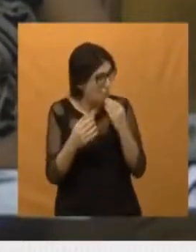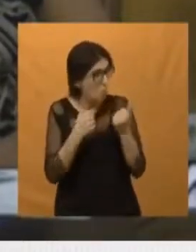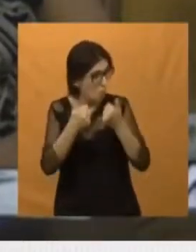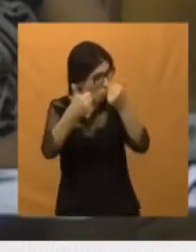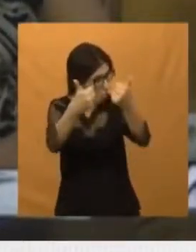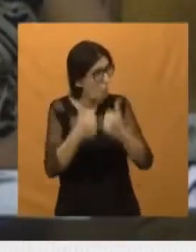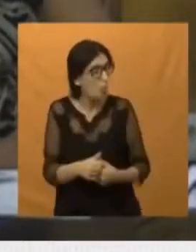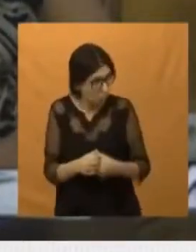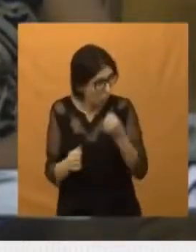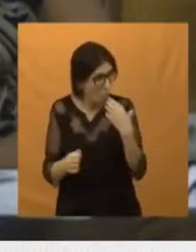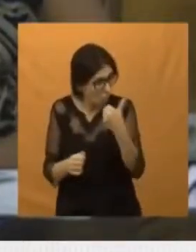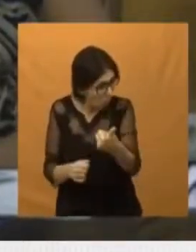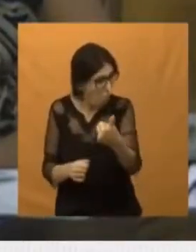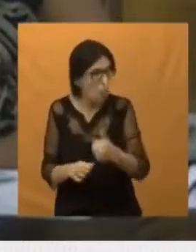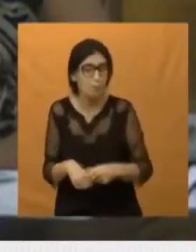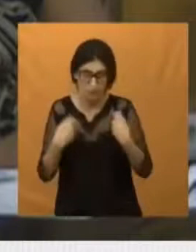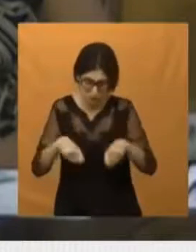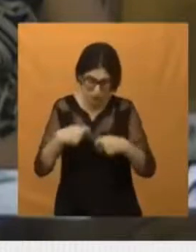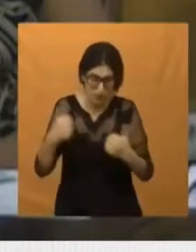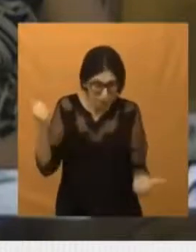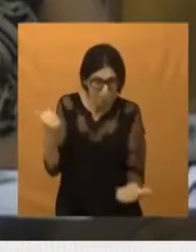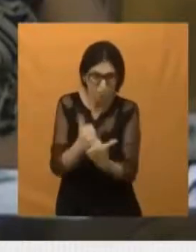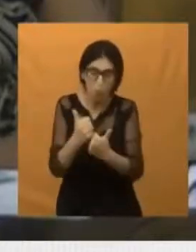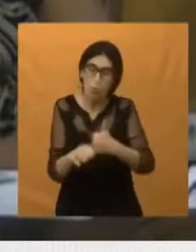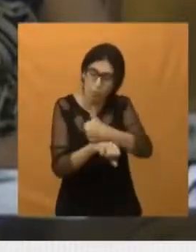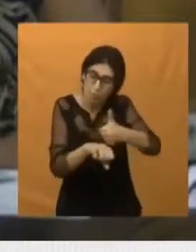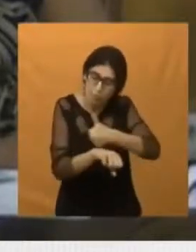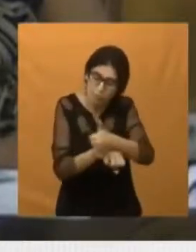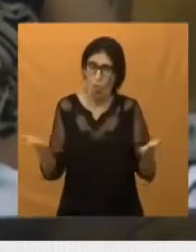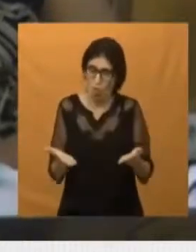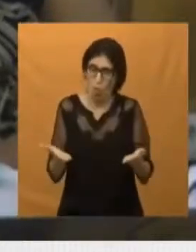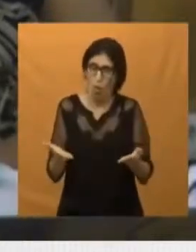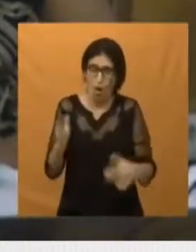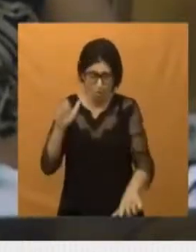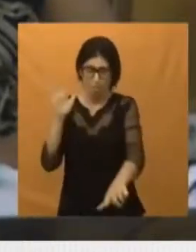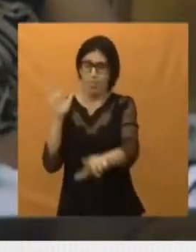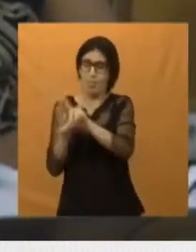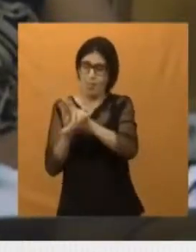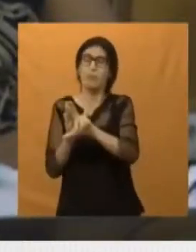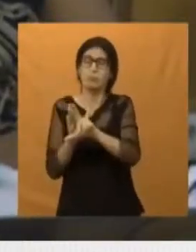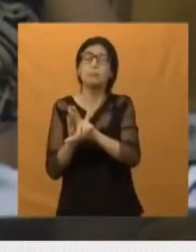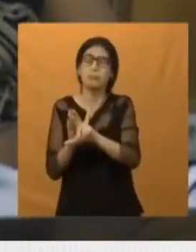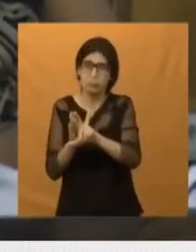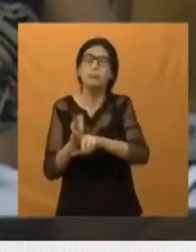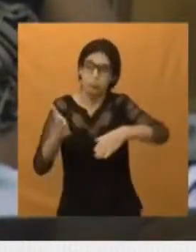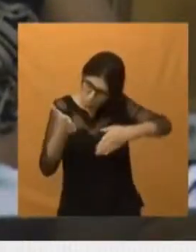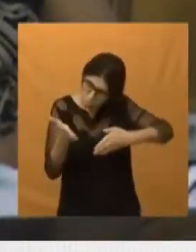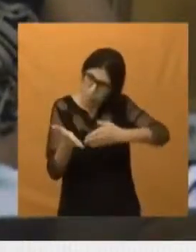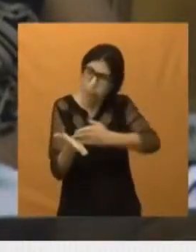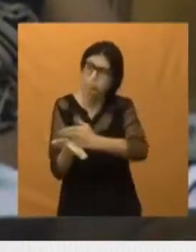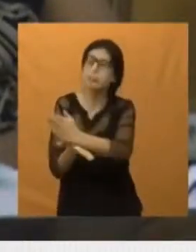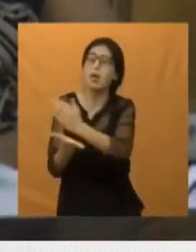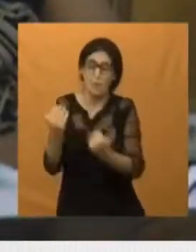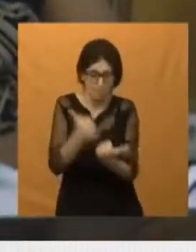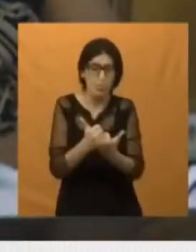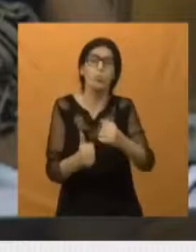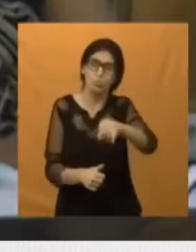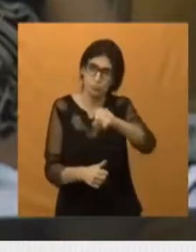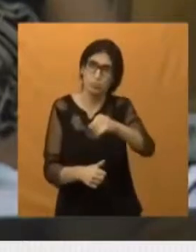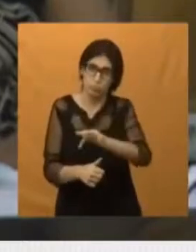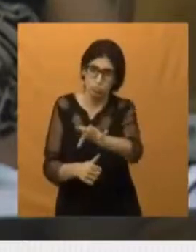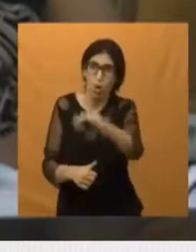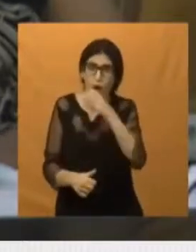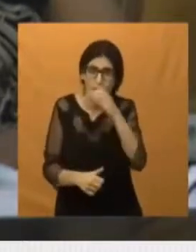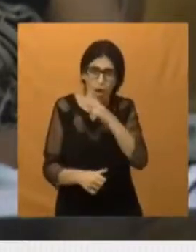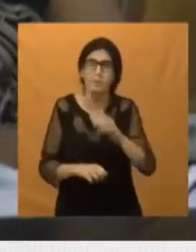afeto e apoio naquele momento tão difícil e inseguro para a mulher que é o parto. Vale também mencionar que o CREMESP,